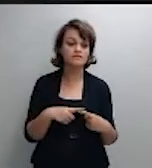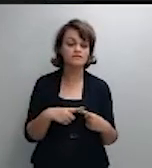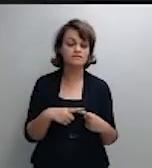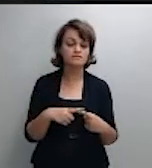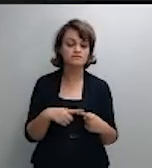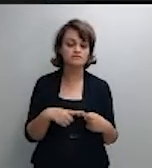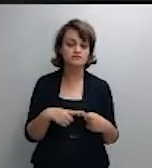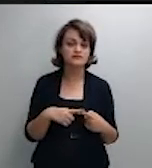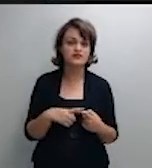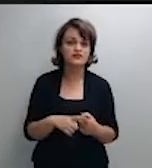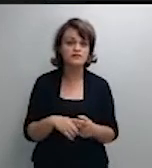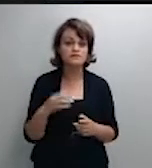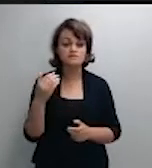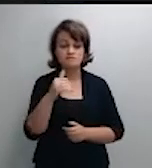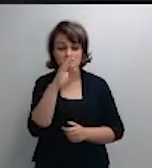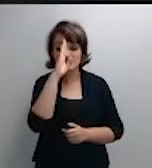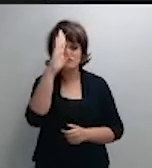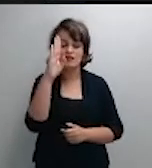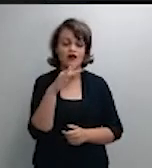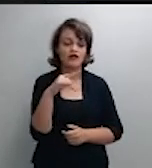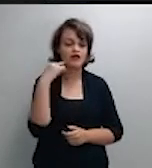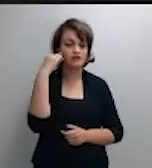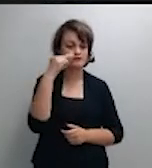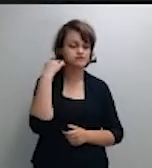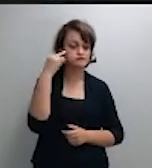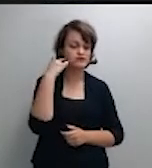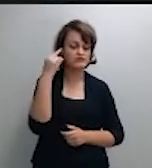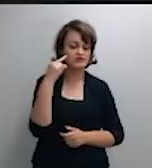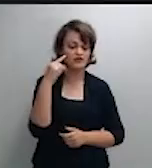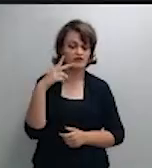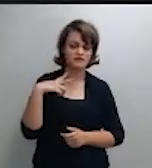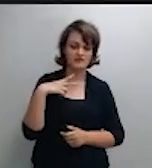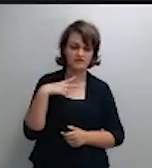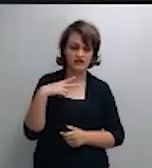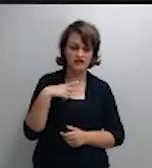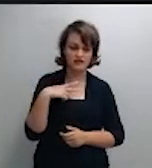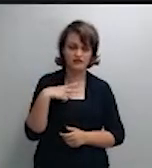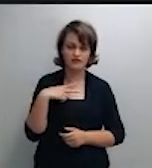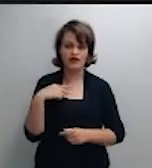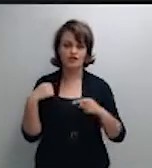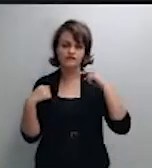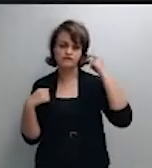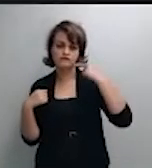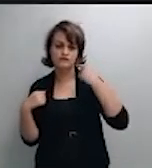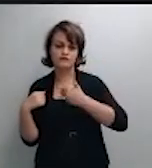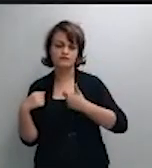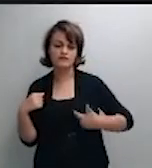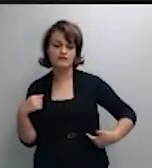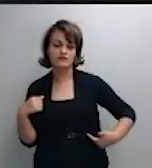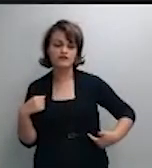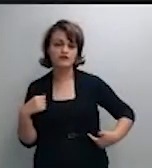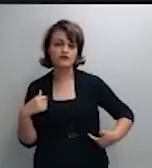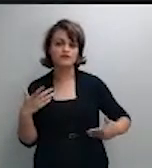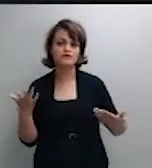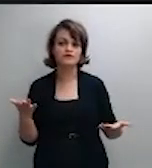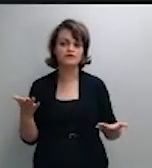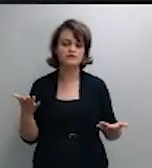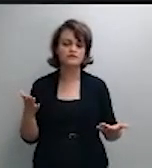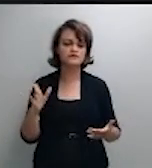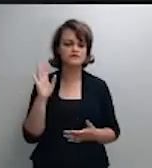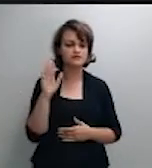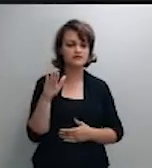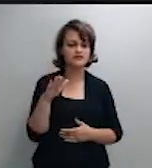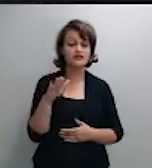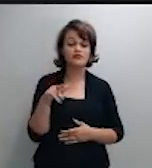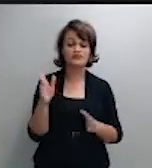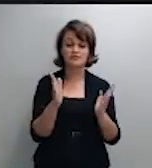ninguém melhor. O advogado público, o advogado privado, não há um Alerta, tratamento eminente diferenciado. advogado, que já está com o tempo